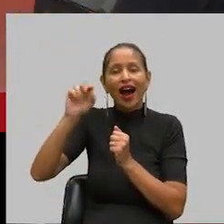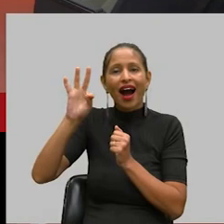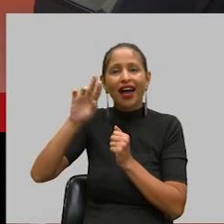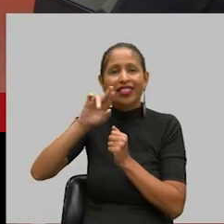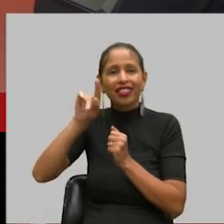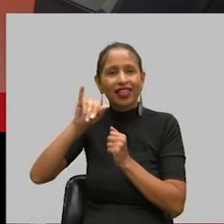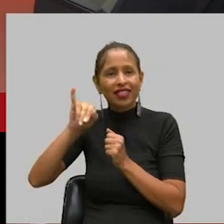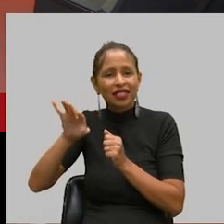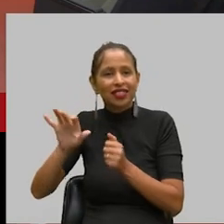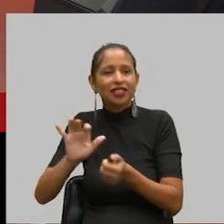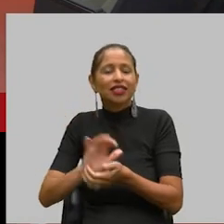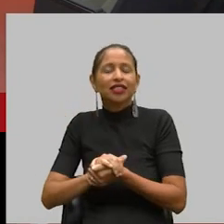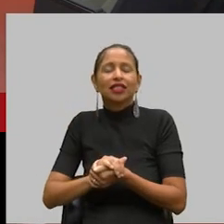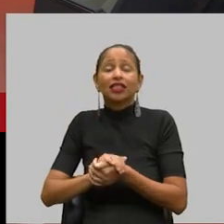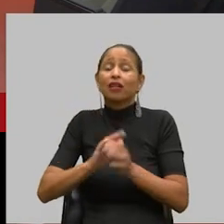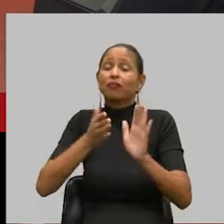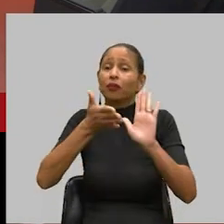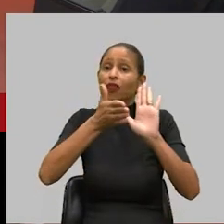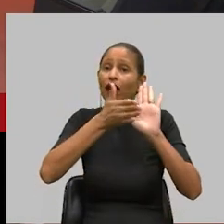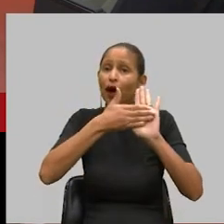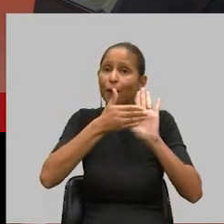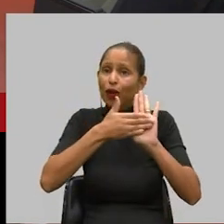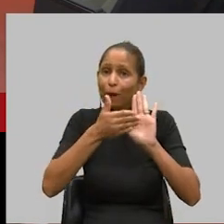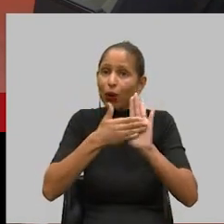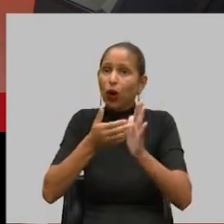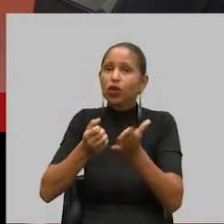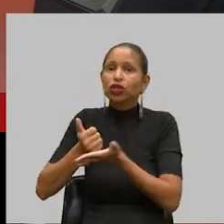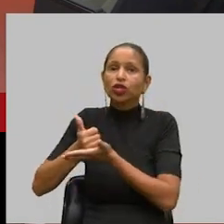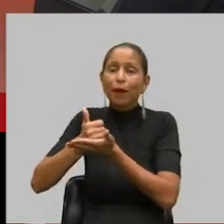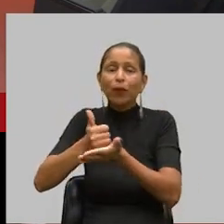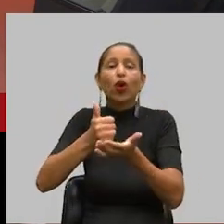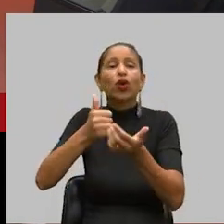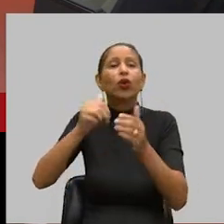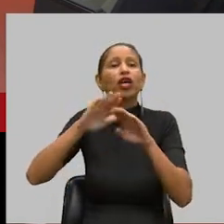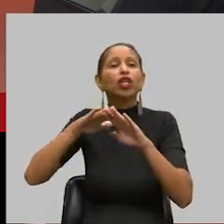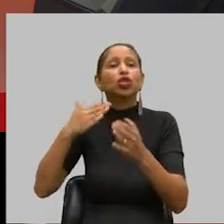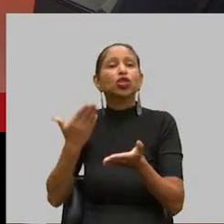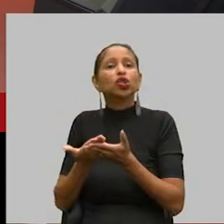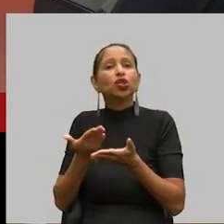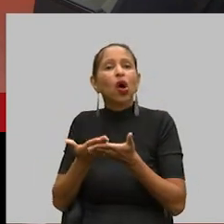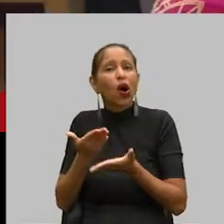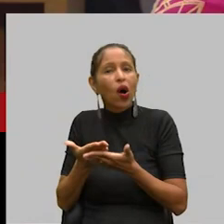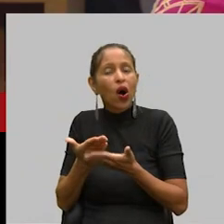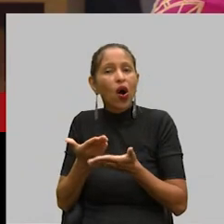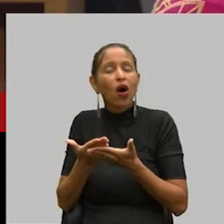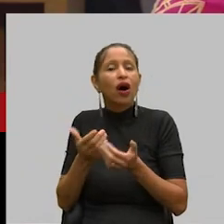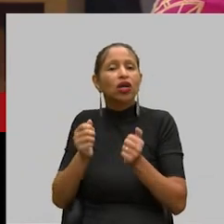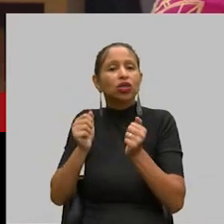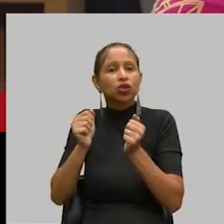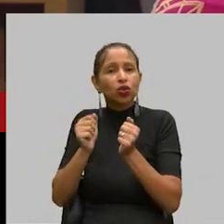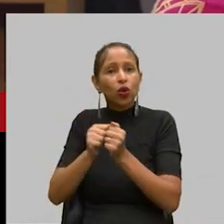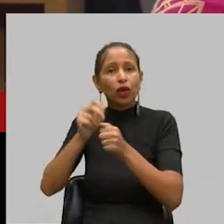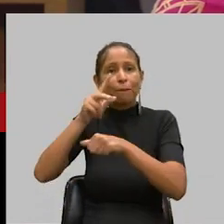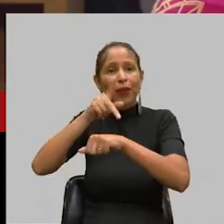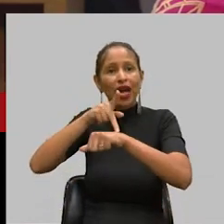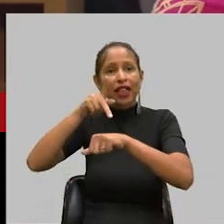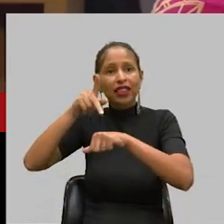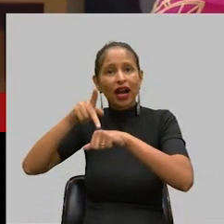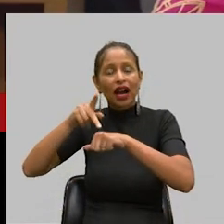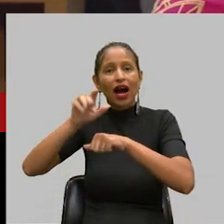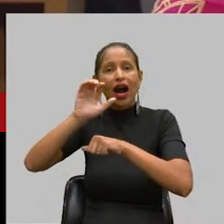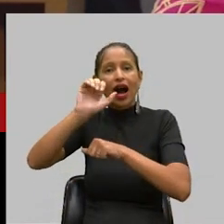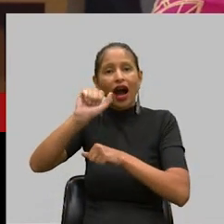campo a proposta de Apoio às escolas comunitárias com base na Pedagogia da